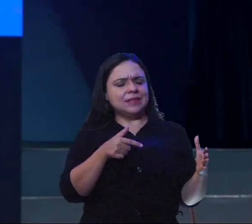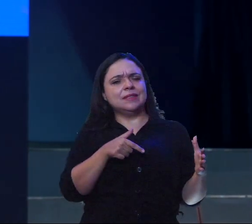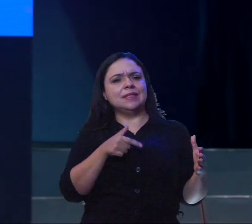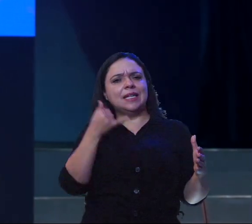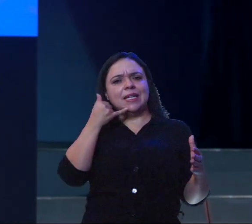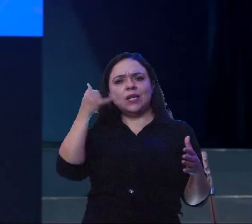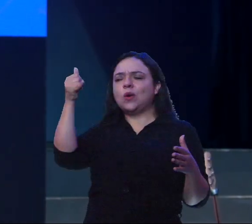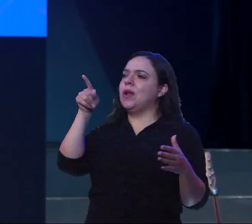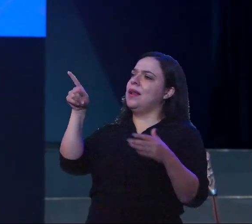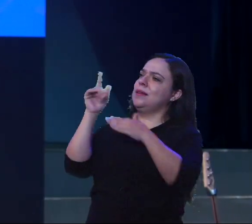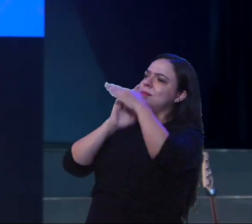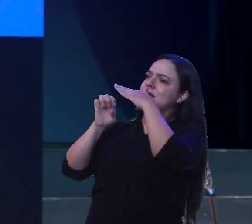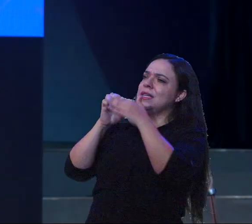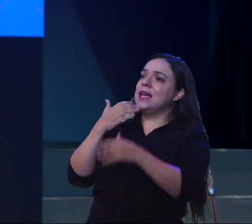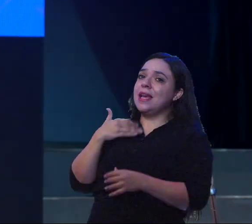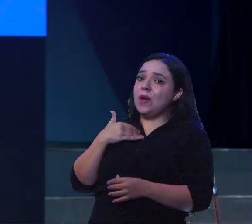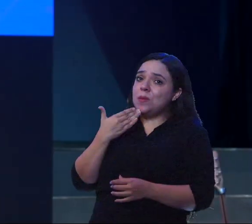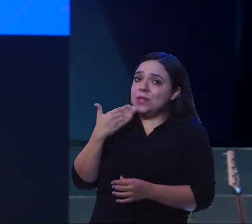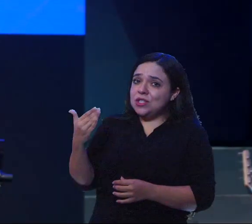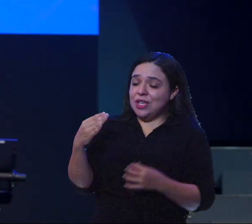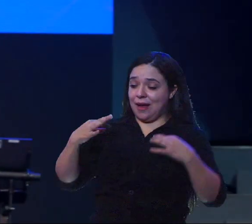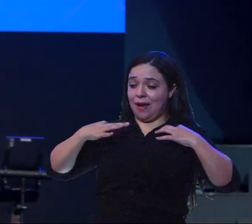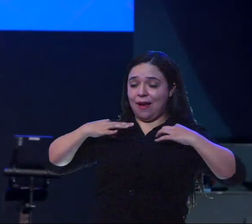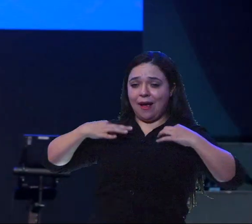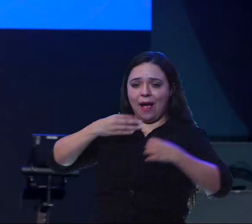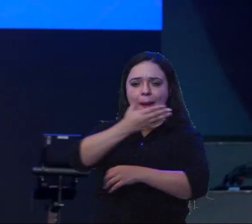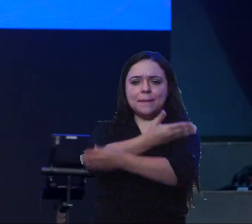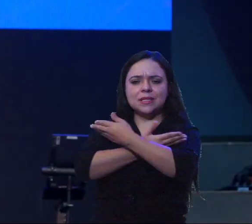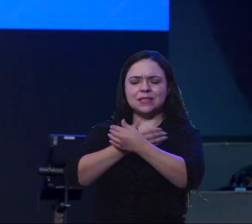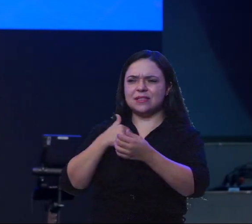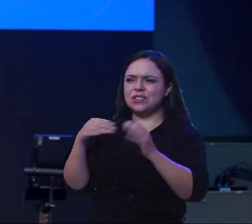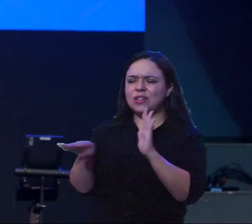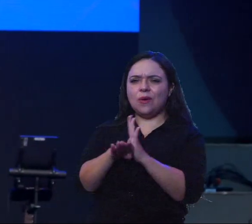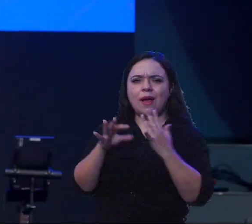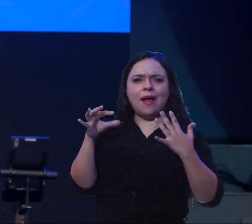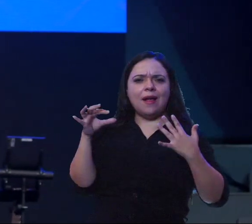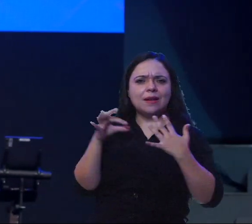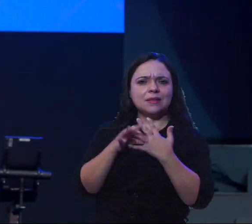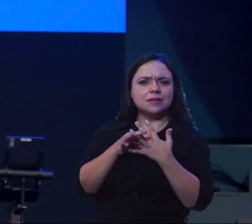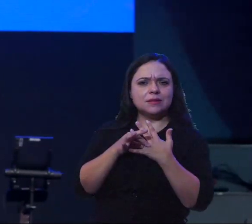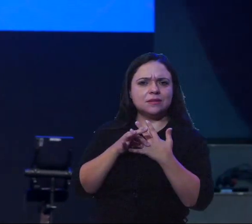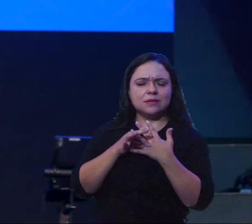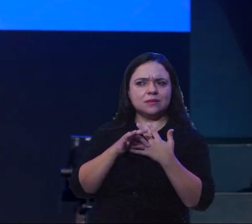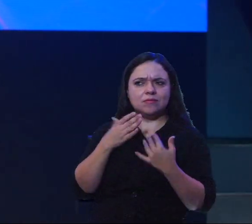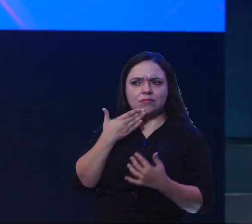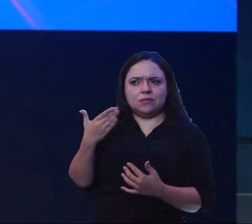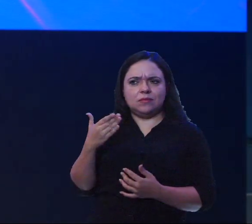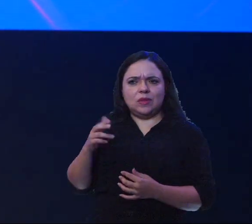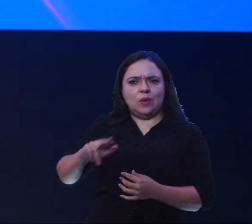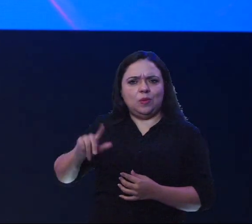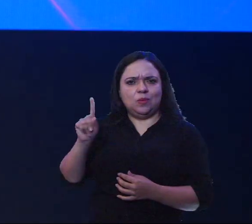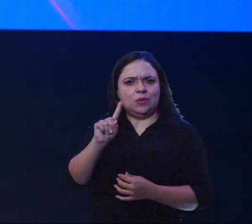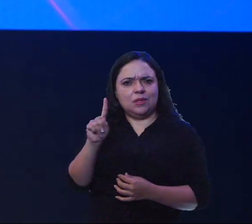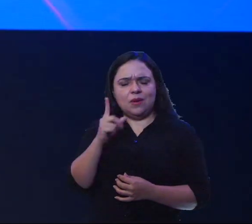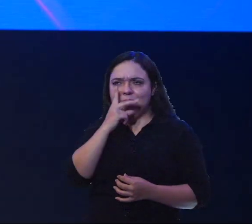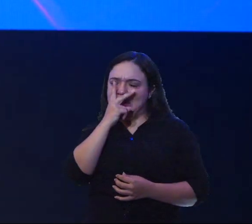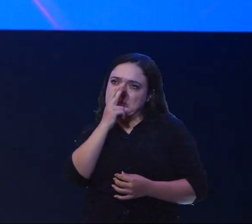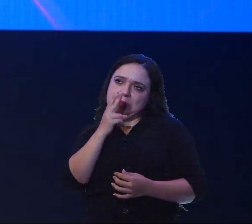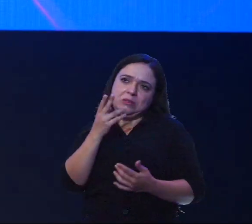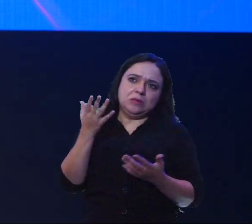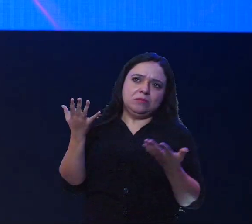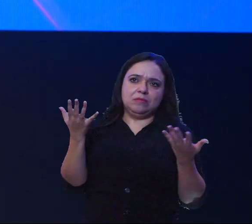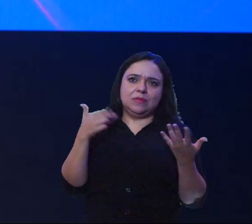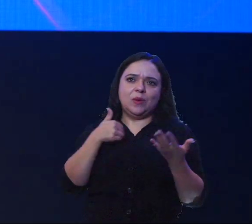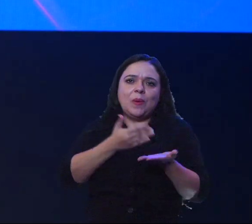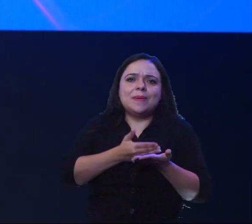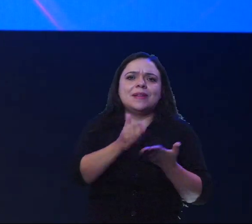para a empresa, gente, eu pedi 3, 4 camisetas e chegou uma aliança aqui em casa. Não foi o que eu pedi, né? Eu estou pensando em começar, está começando a